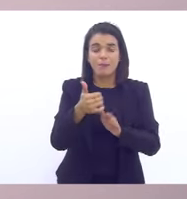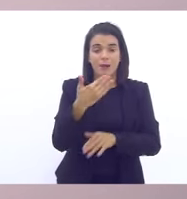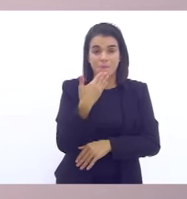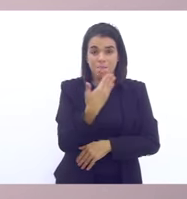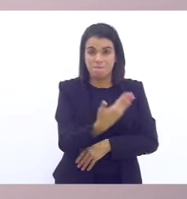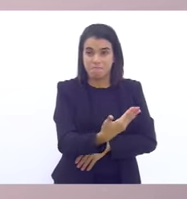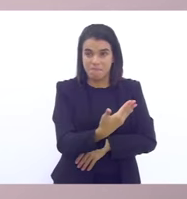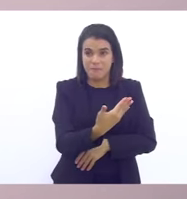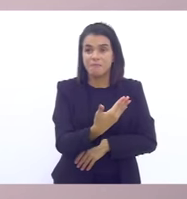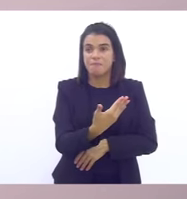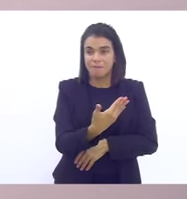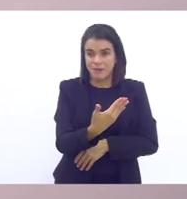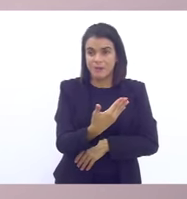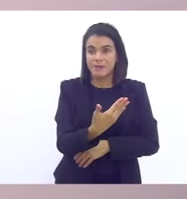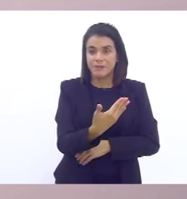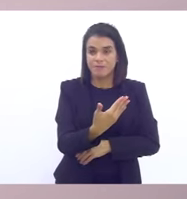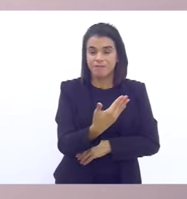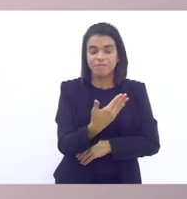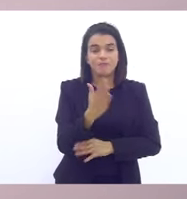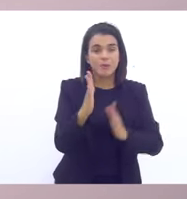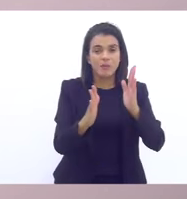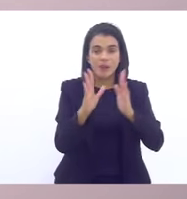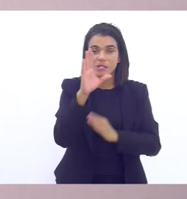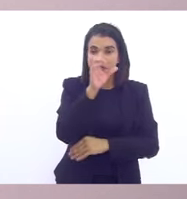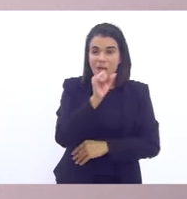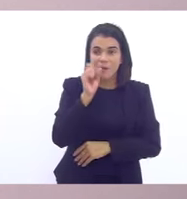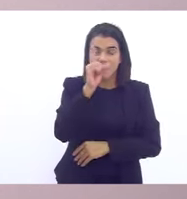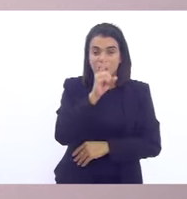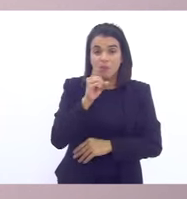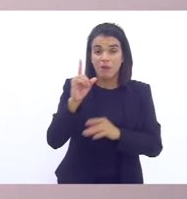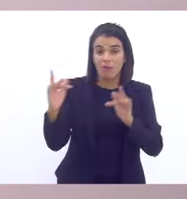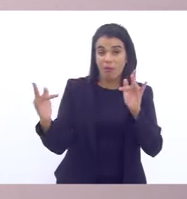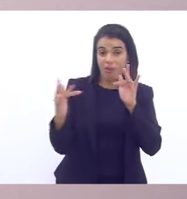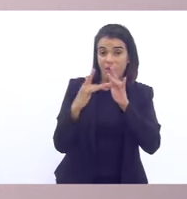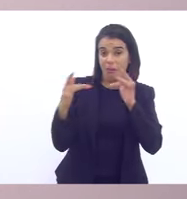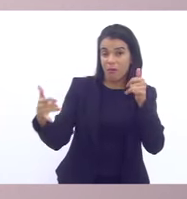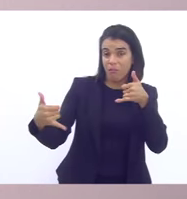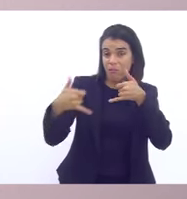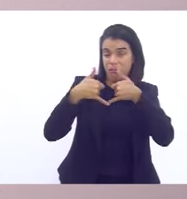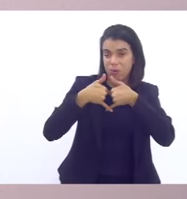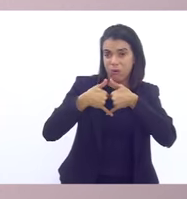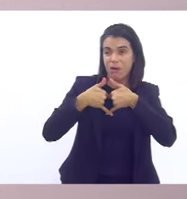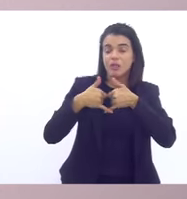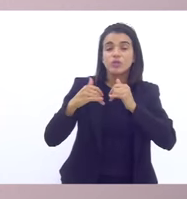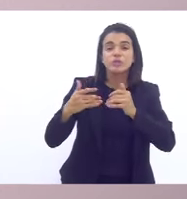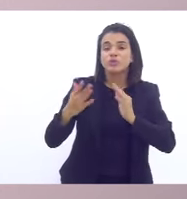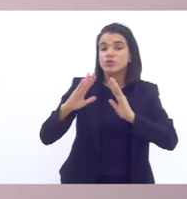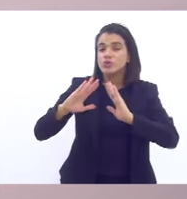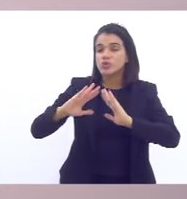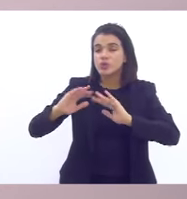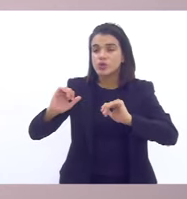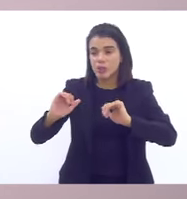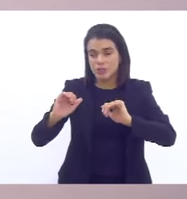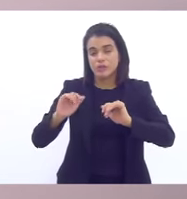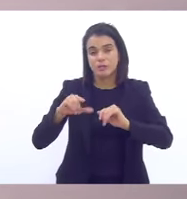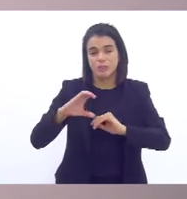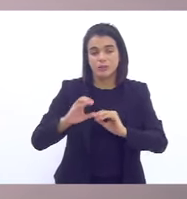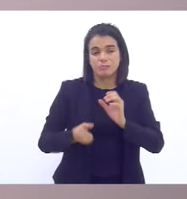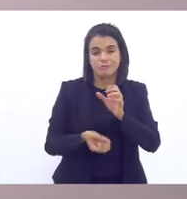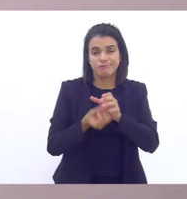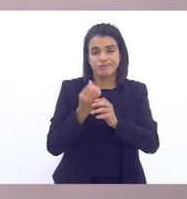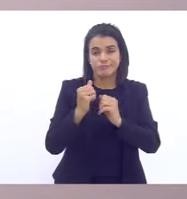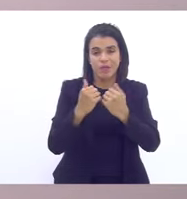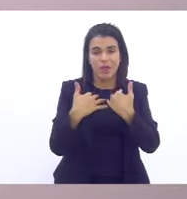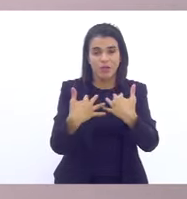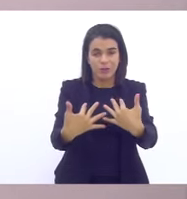solicitar a realização ainda no final de semana. Entrou em contato comigo, com o presidente Rodrigo Bacelar, solicitando a realização dessa